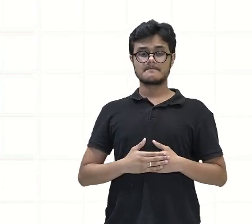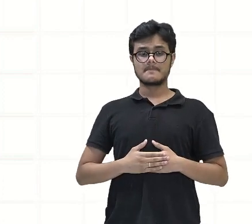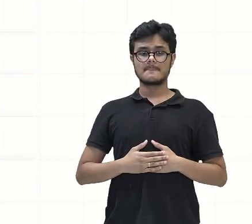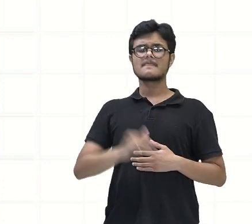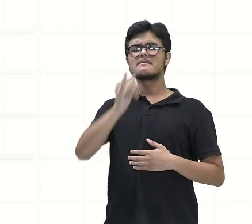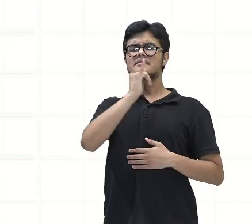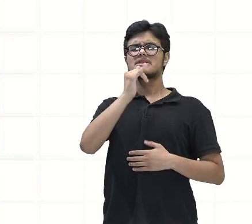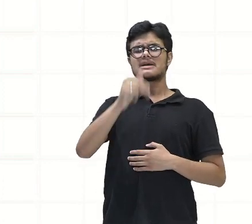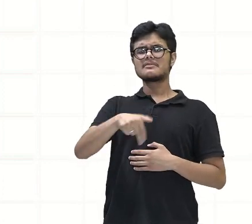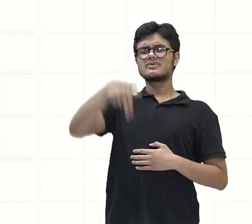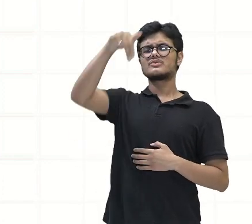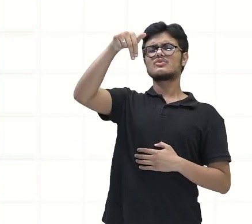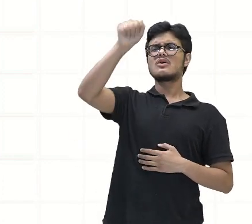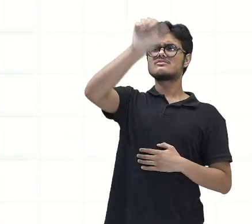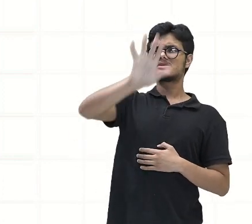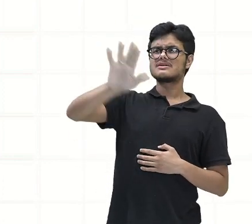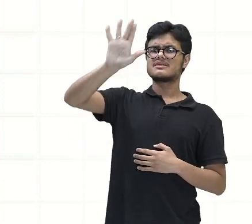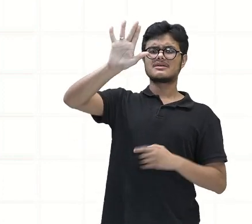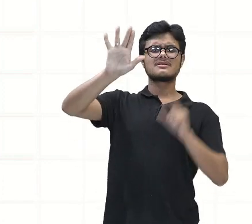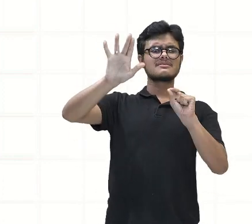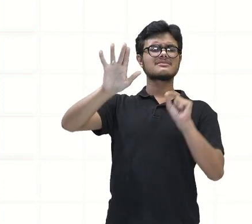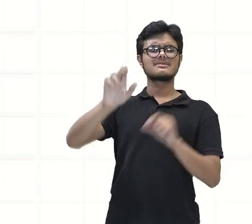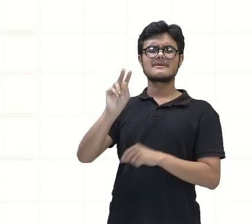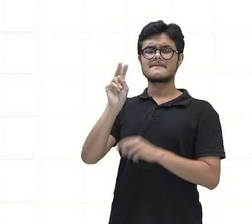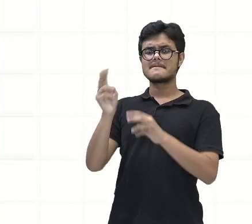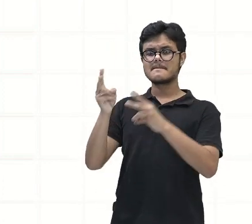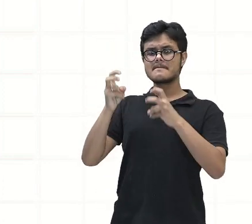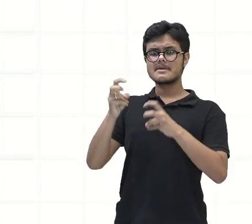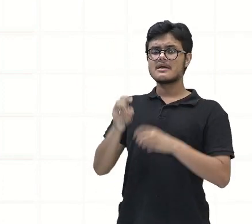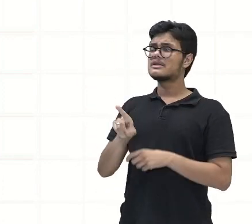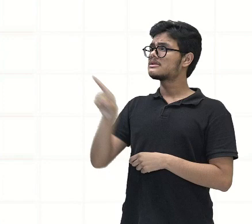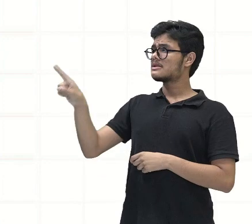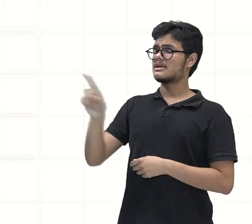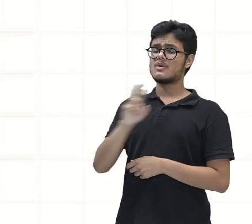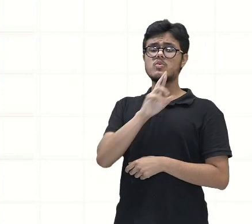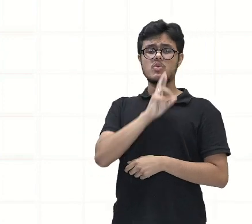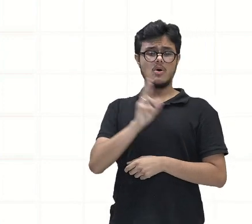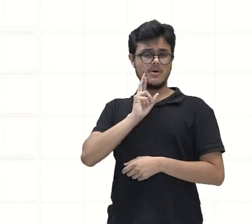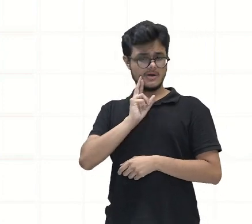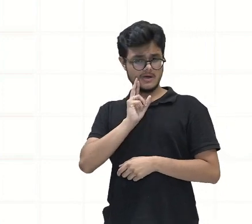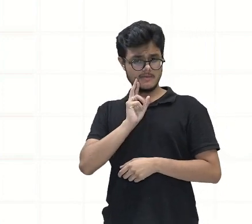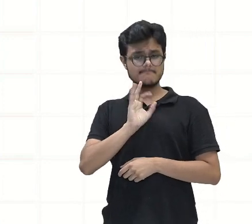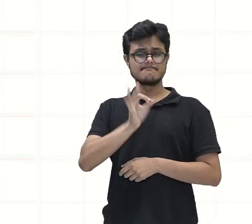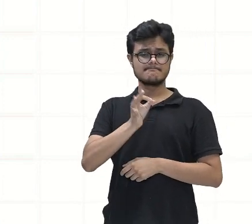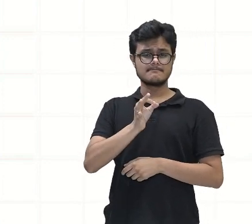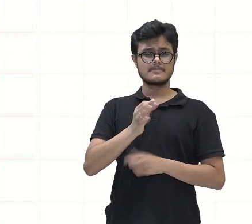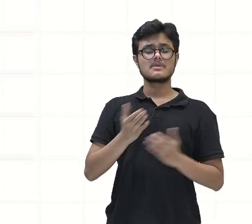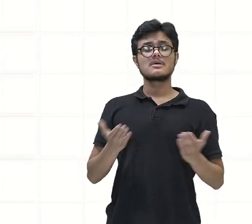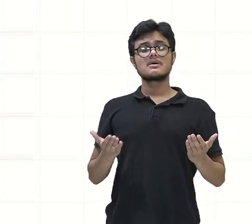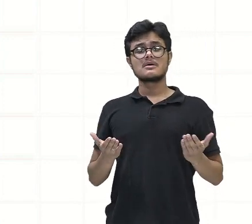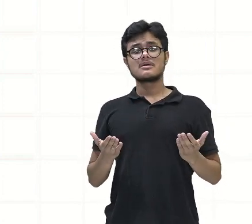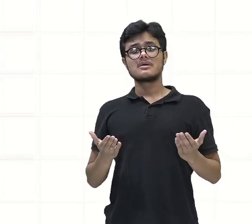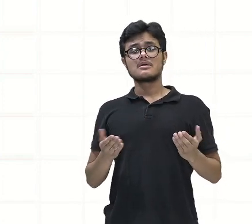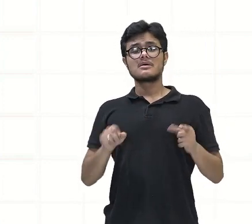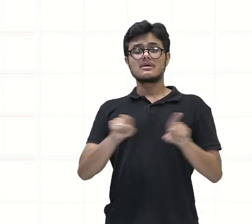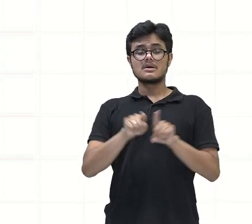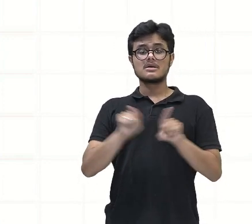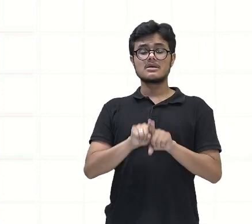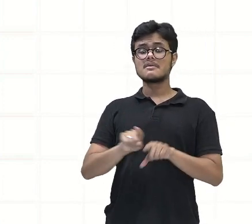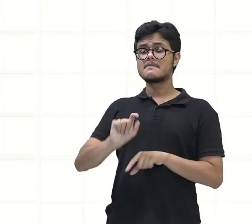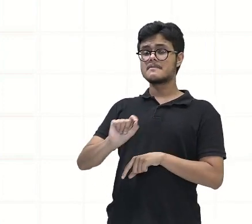Região Norte a gente pode observar aqui o estado de Roraima tá a gente pode observar